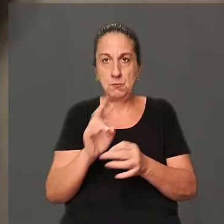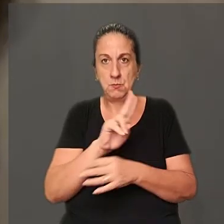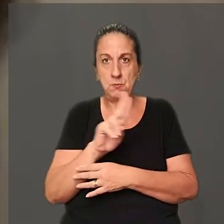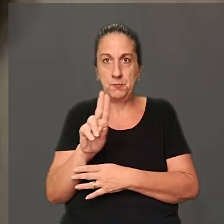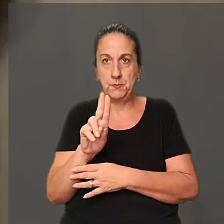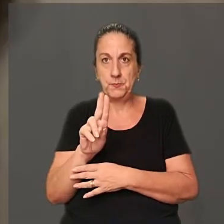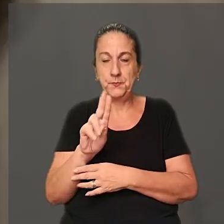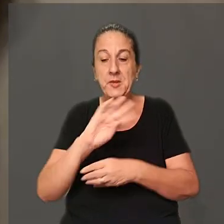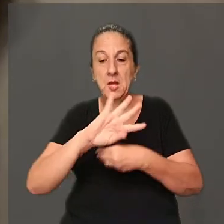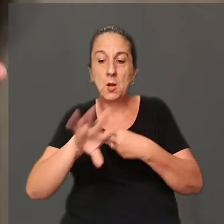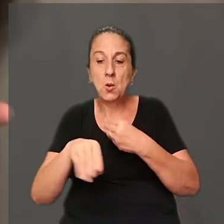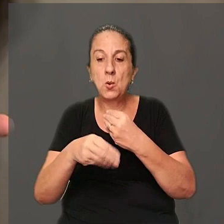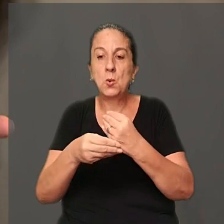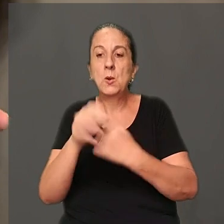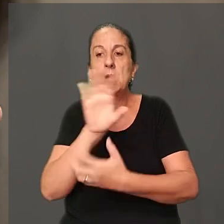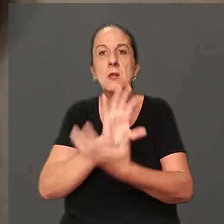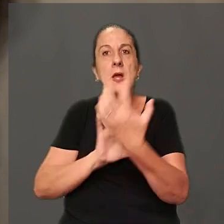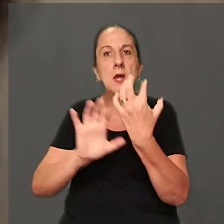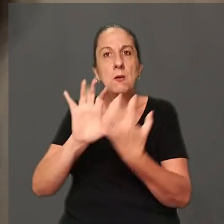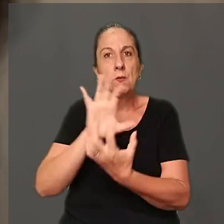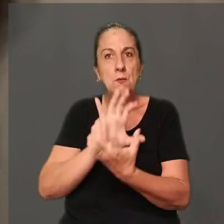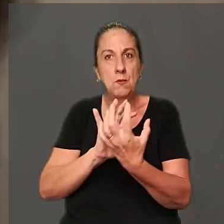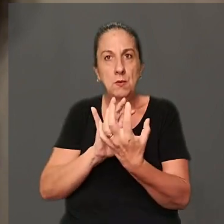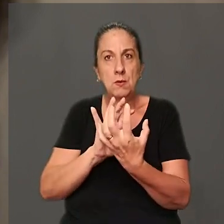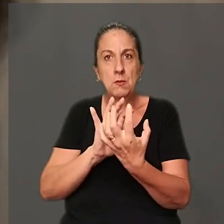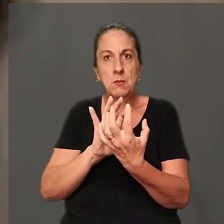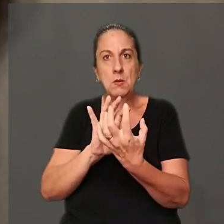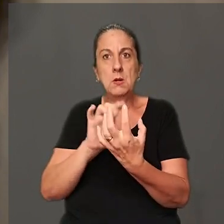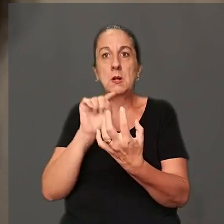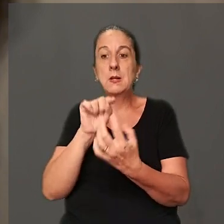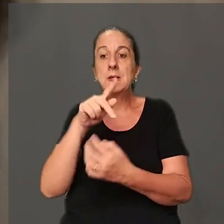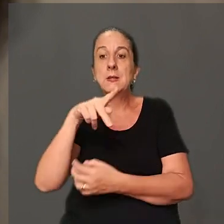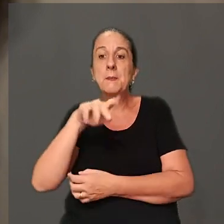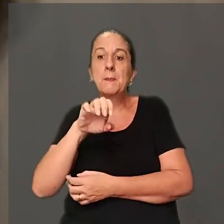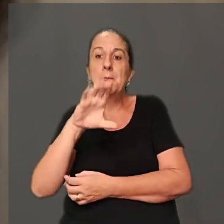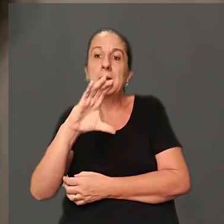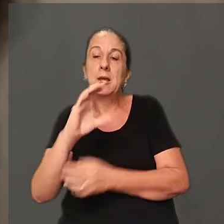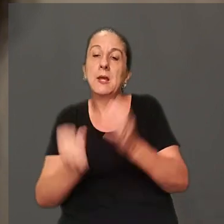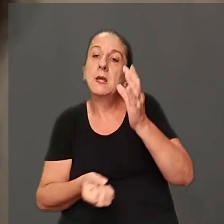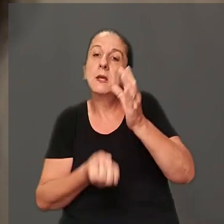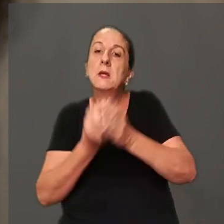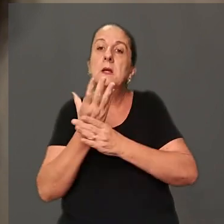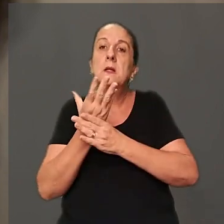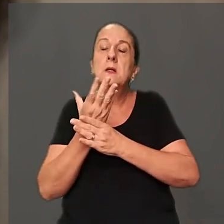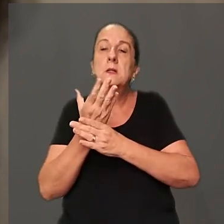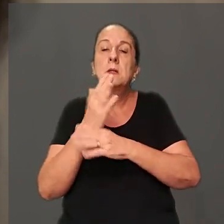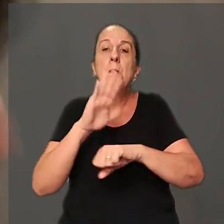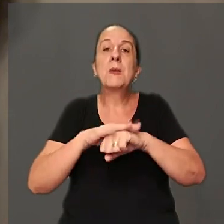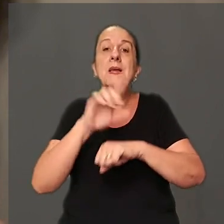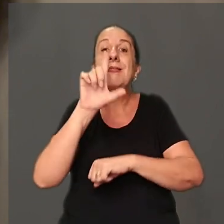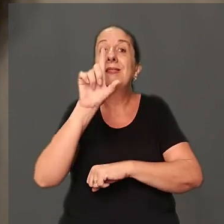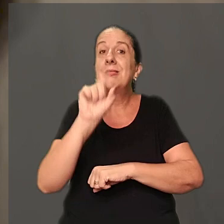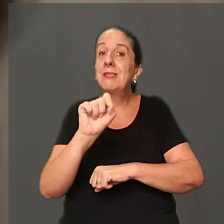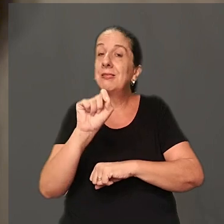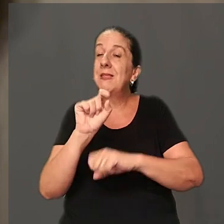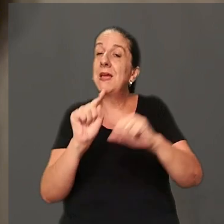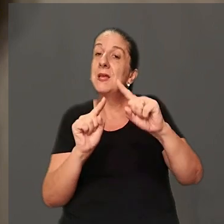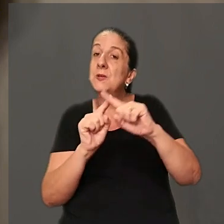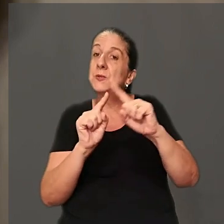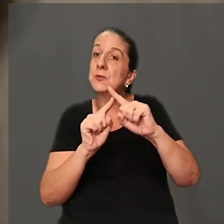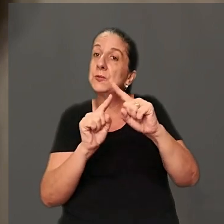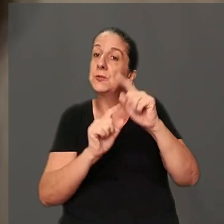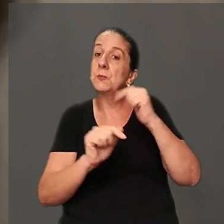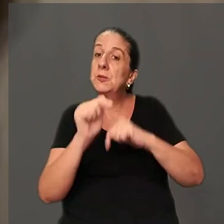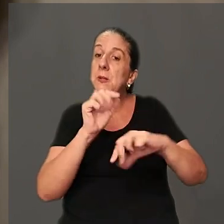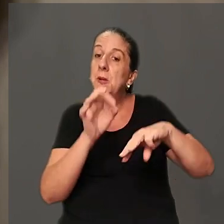E para incluir nessa reforma, dessa PEC, a criação de mais 10 cargos